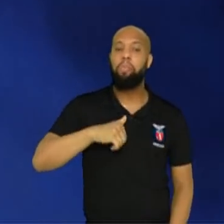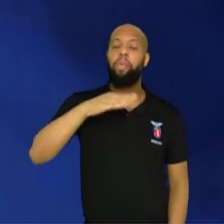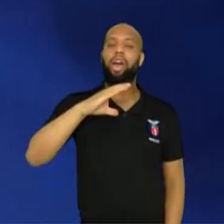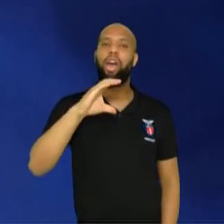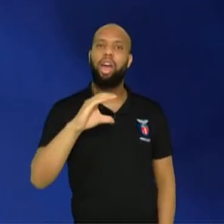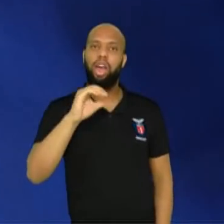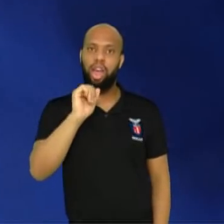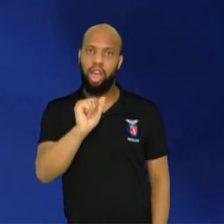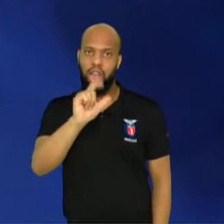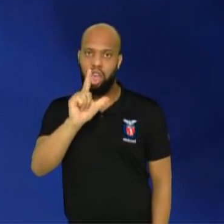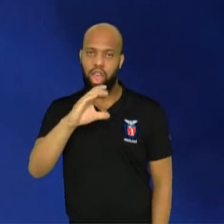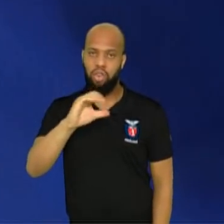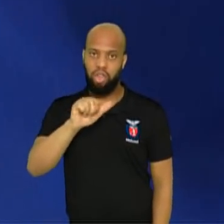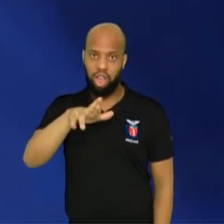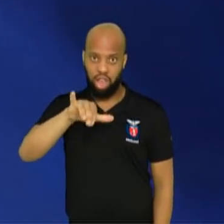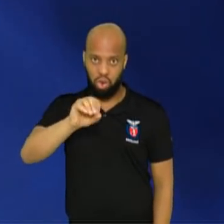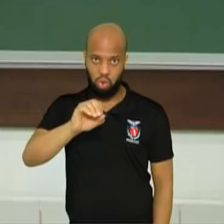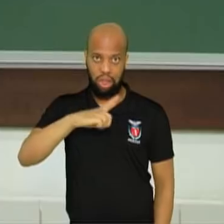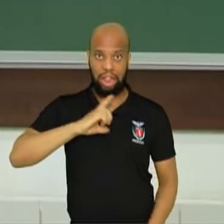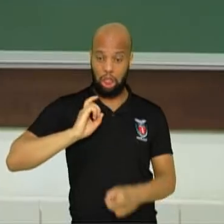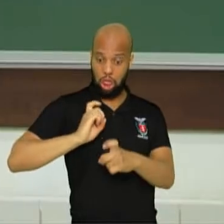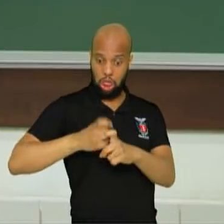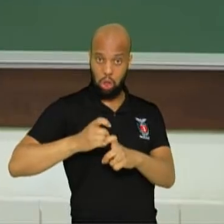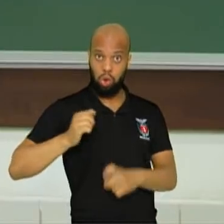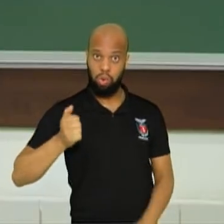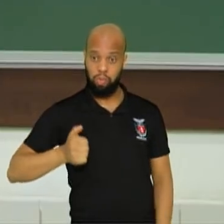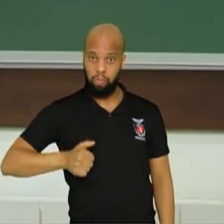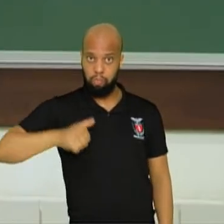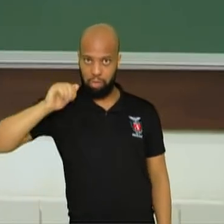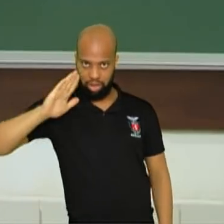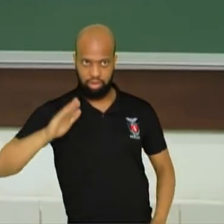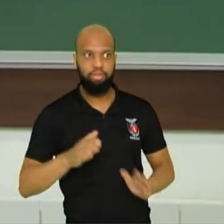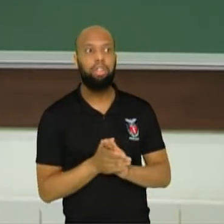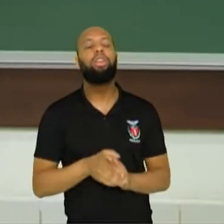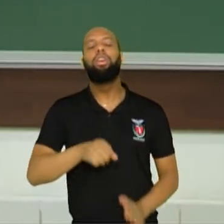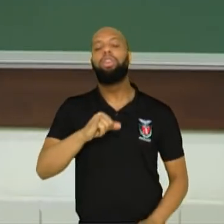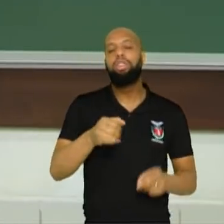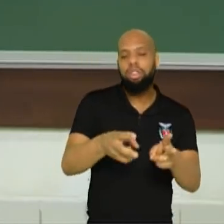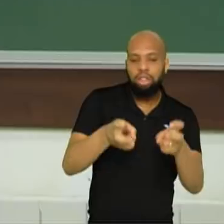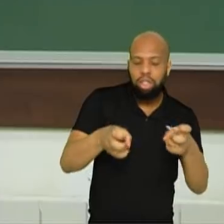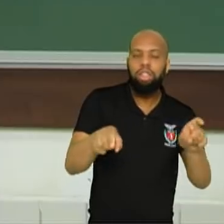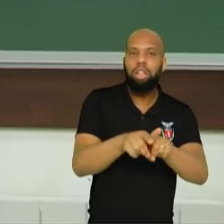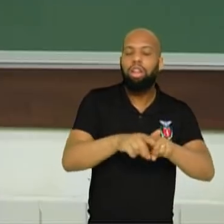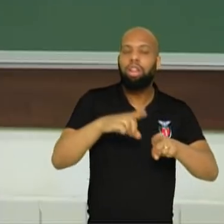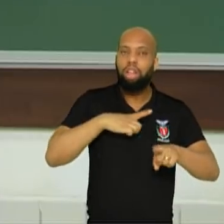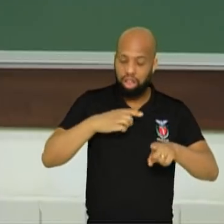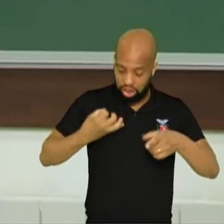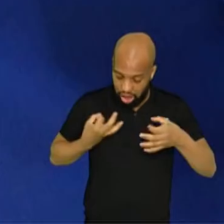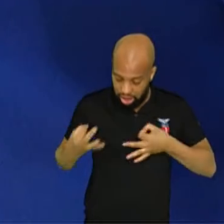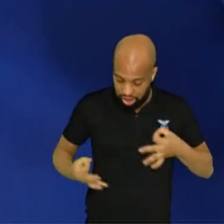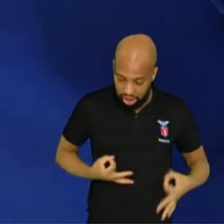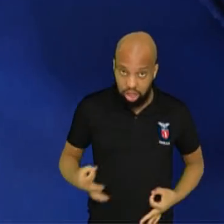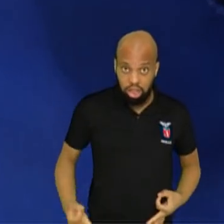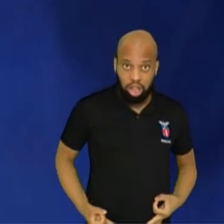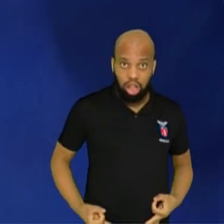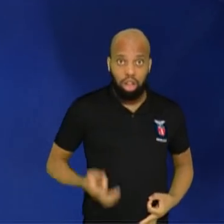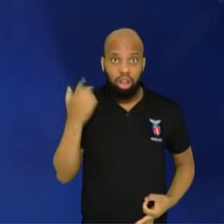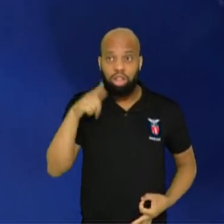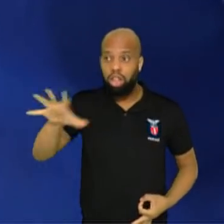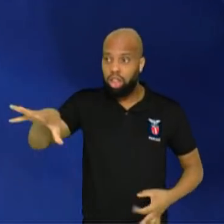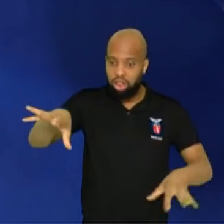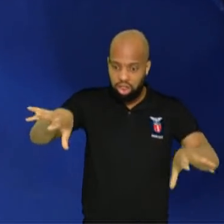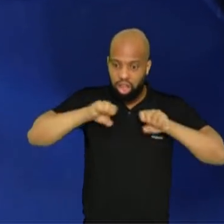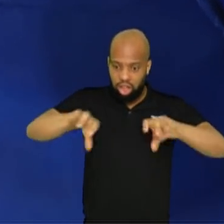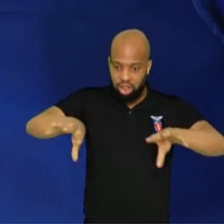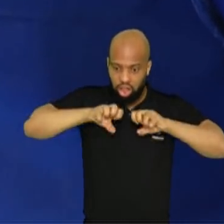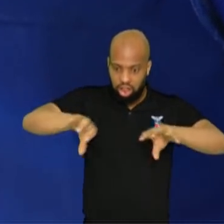é mais rígida, mais durinha. Mesmo assim, se você observar, você consegue ver que tem os poros dela, por onde ela absorve a